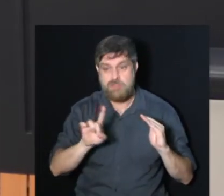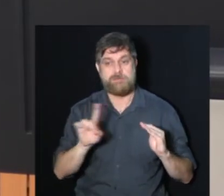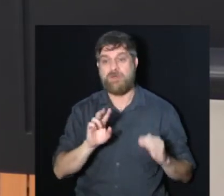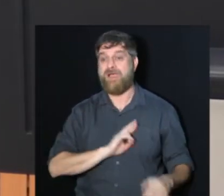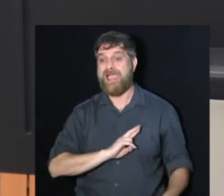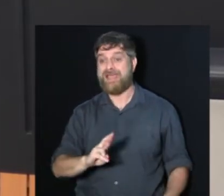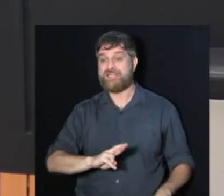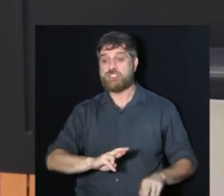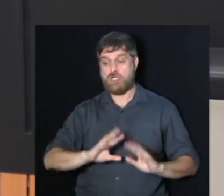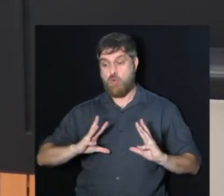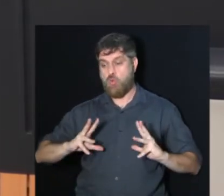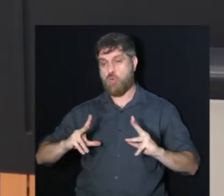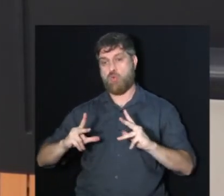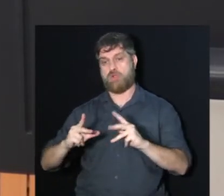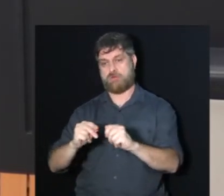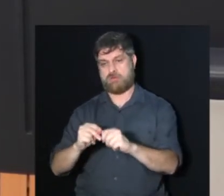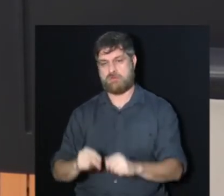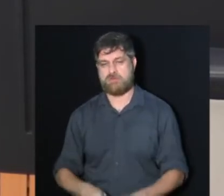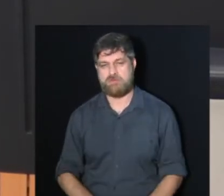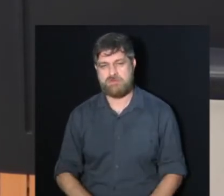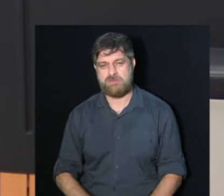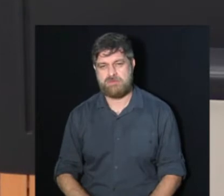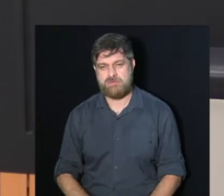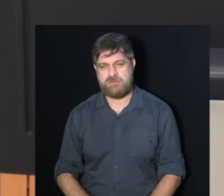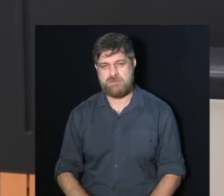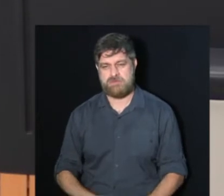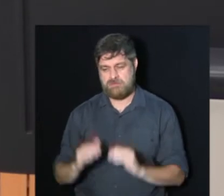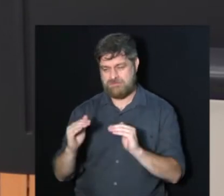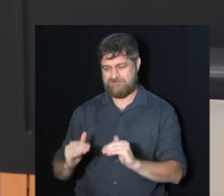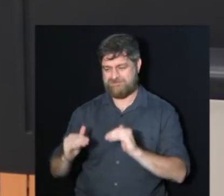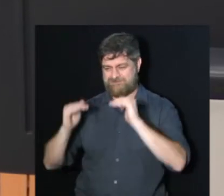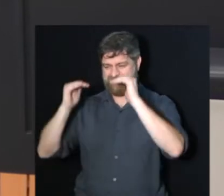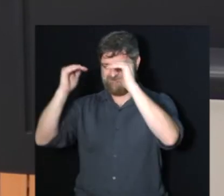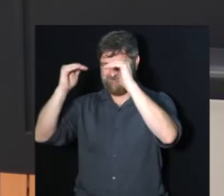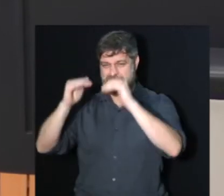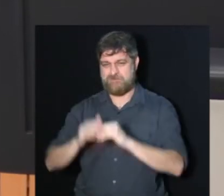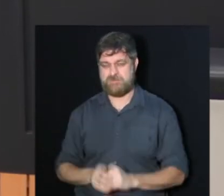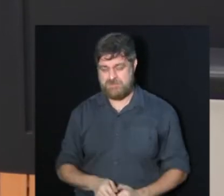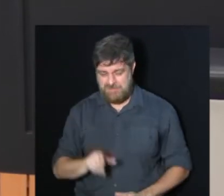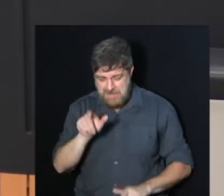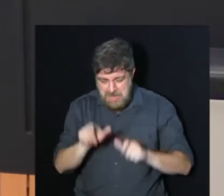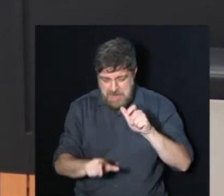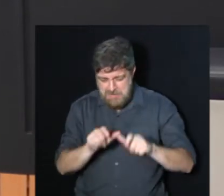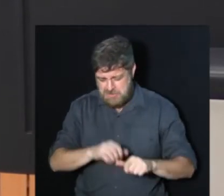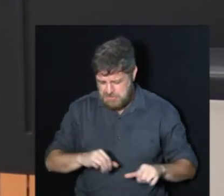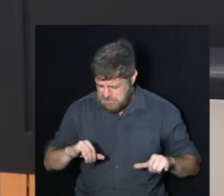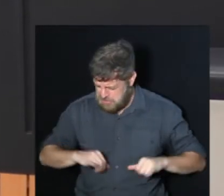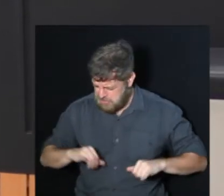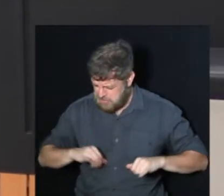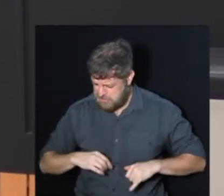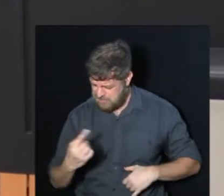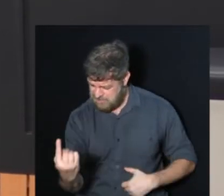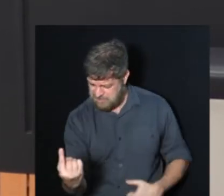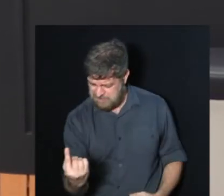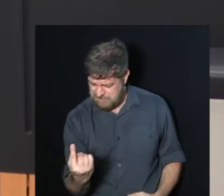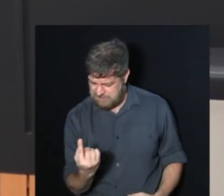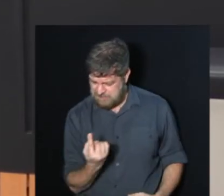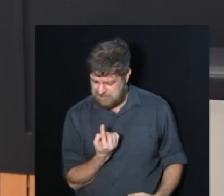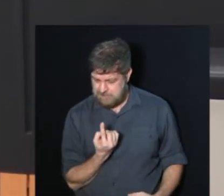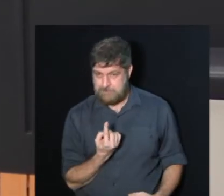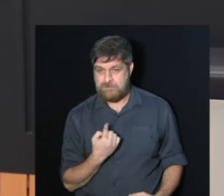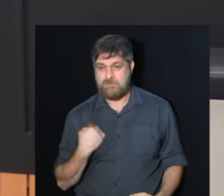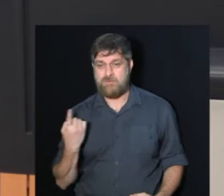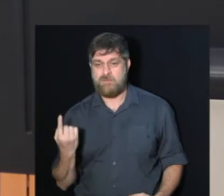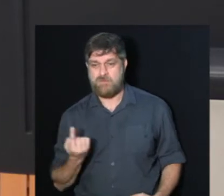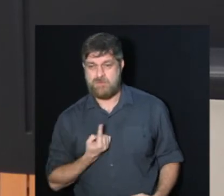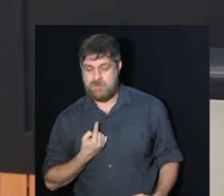religião. E quando esses seres espirituais que sofrem vêm até as nossas casas, as entidades que